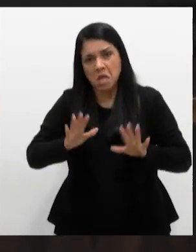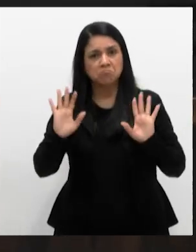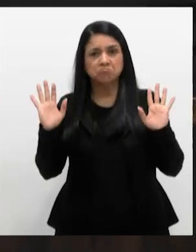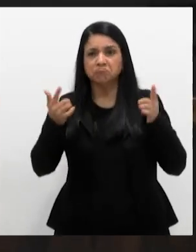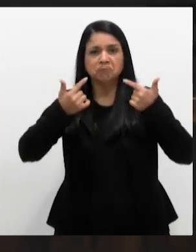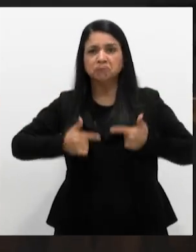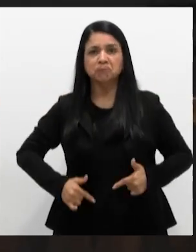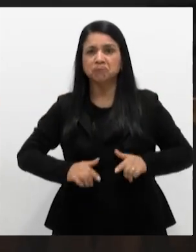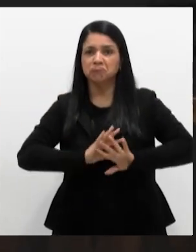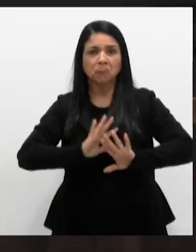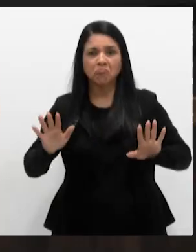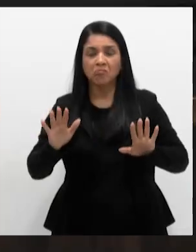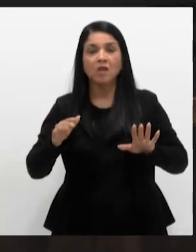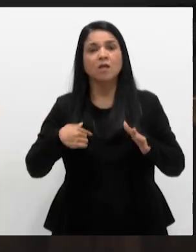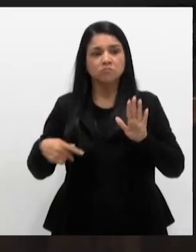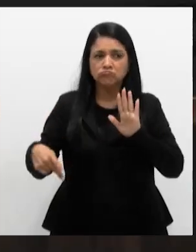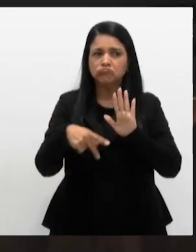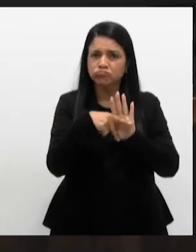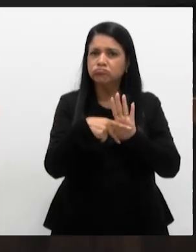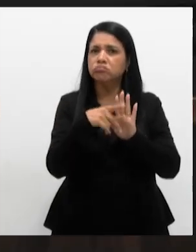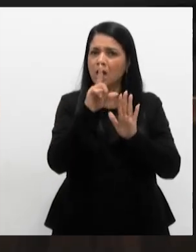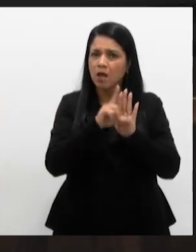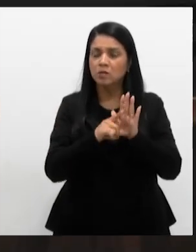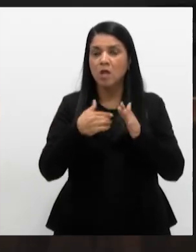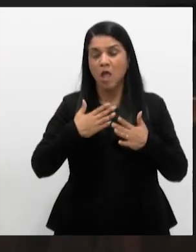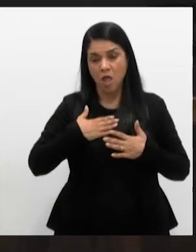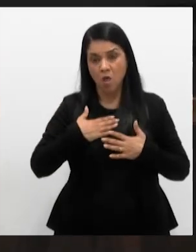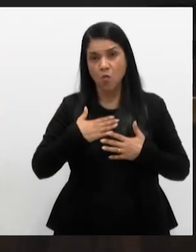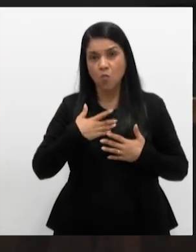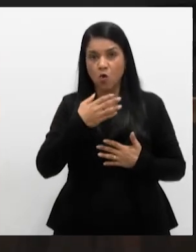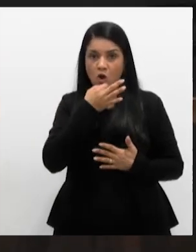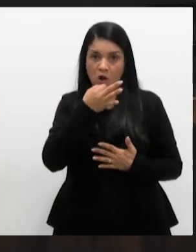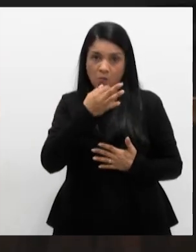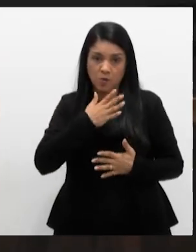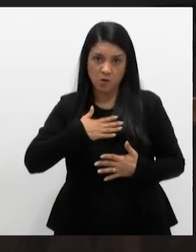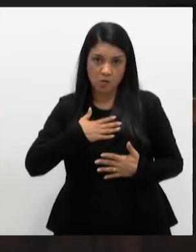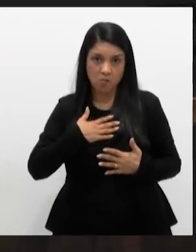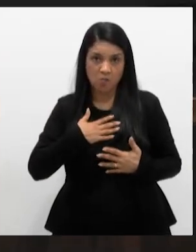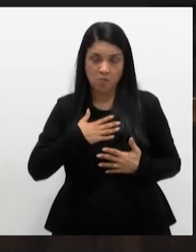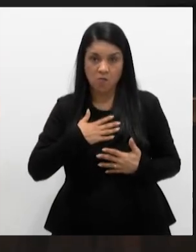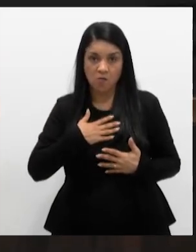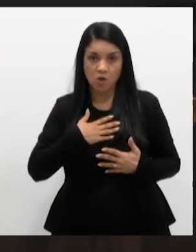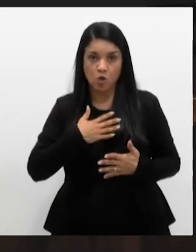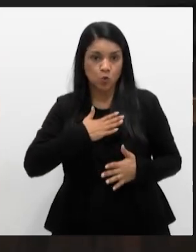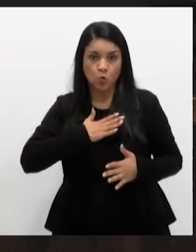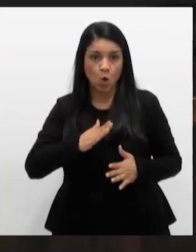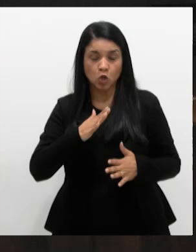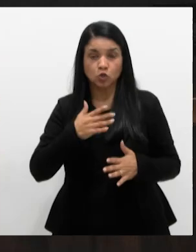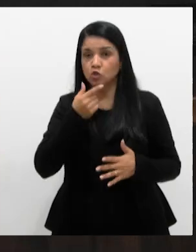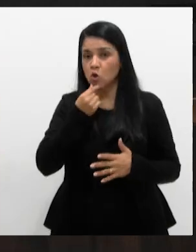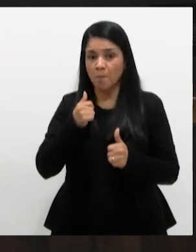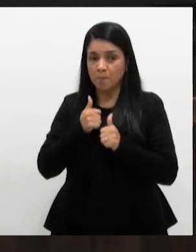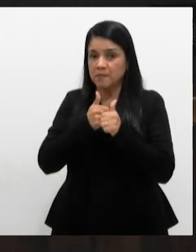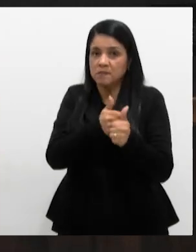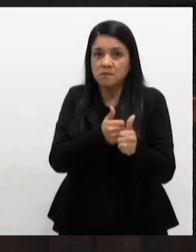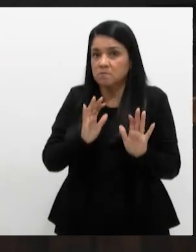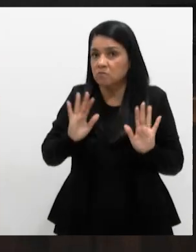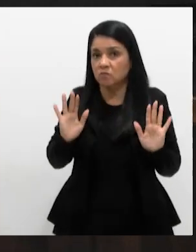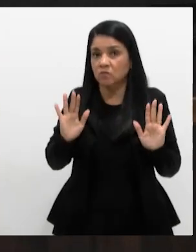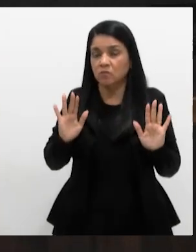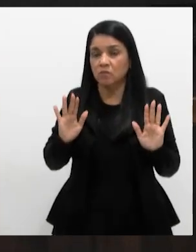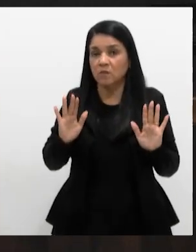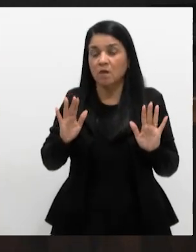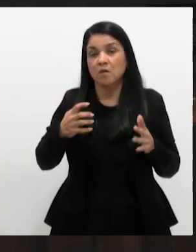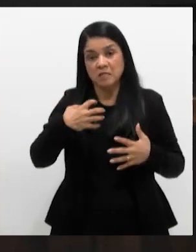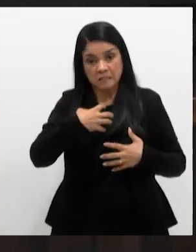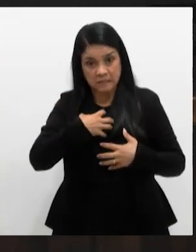parte do projeto aqui. Eu, especificamente, sou um cara que não gosto muito de homem me seguindo e indo atrás de mim, mas aquele que